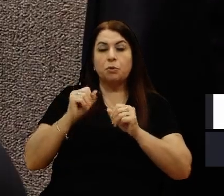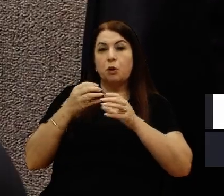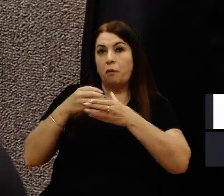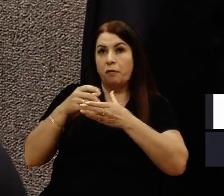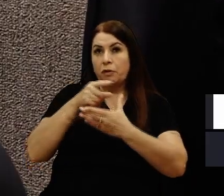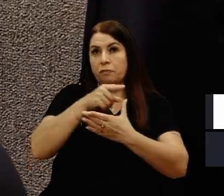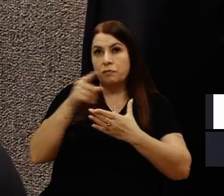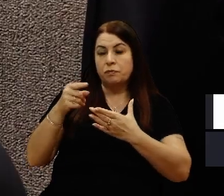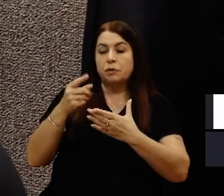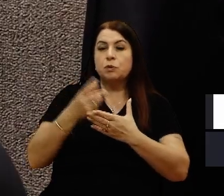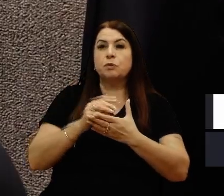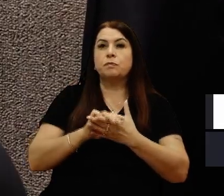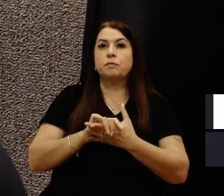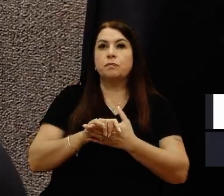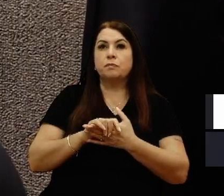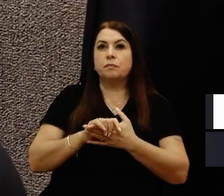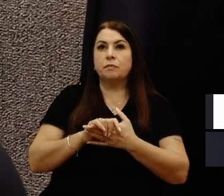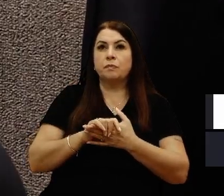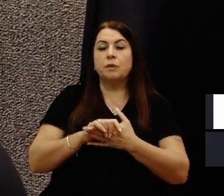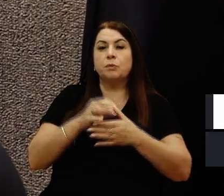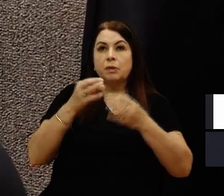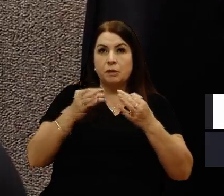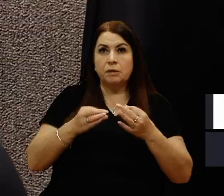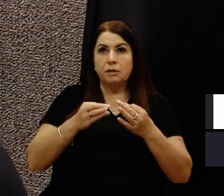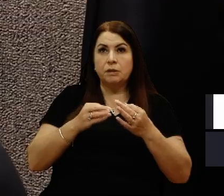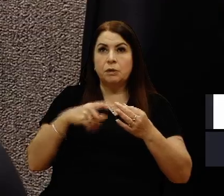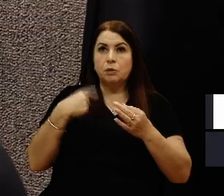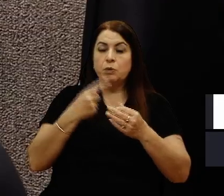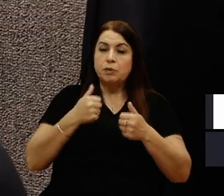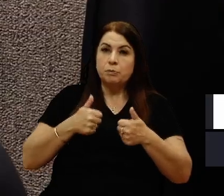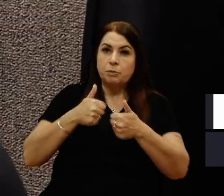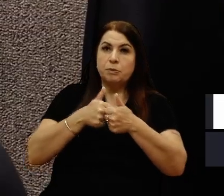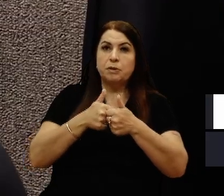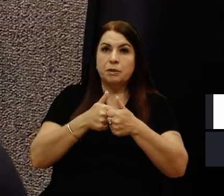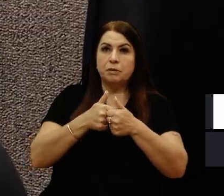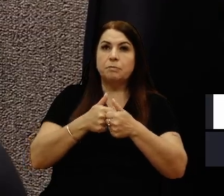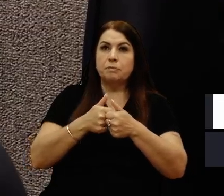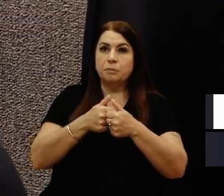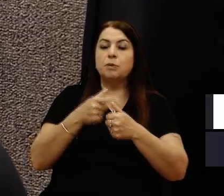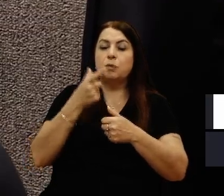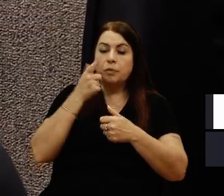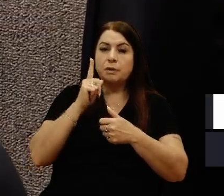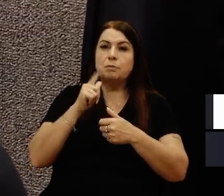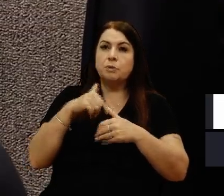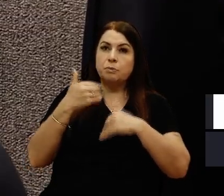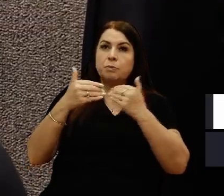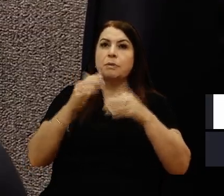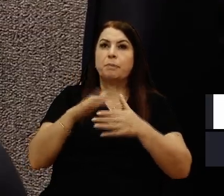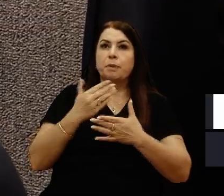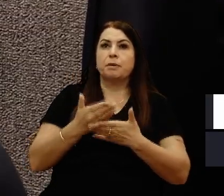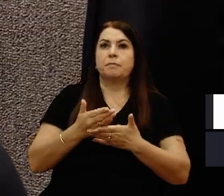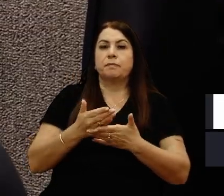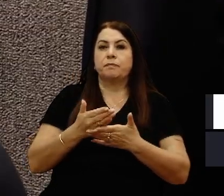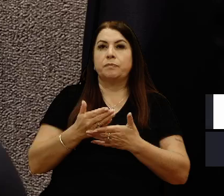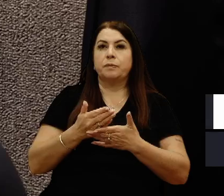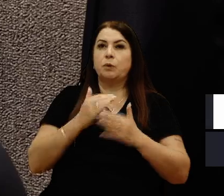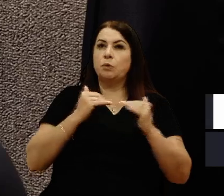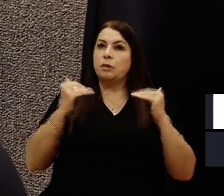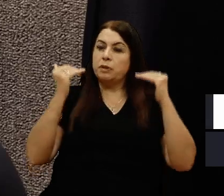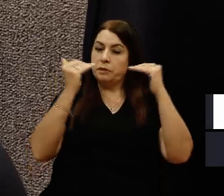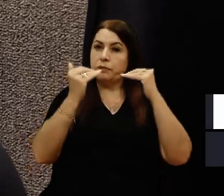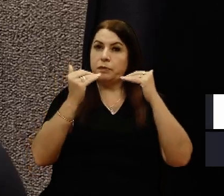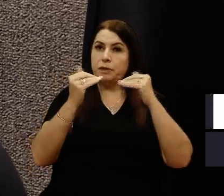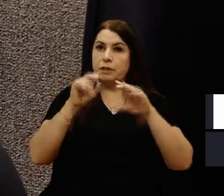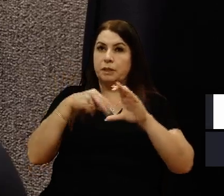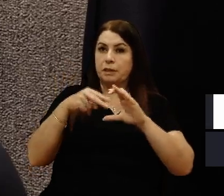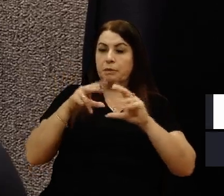os senhores dois e o que eu tenho a certeza que nós nos aproximamos bastante e que nós consigamos tocar cada vez mais no nível elevado que a nossa